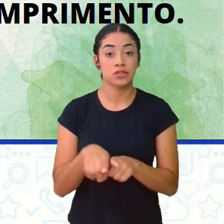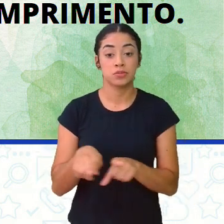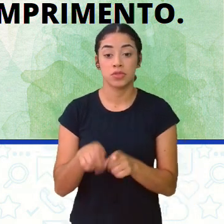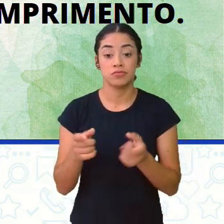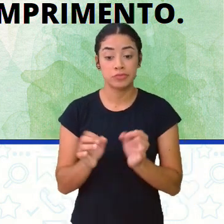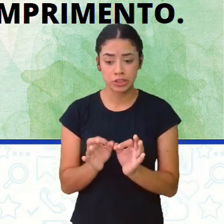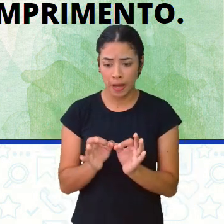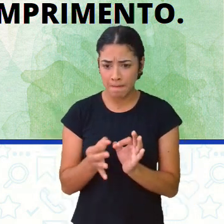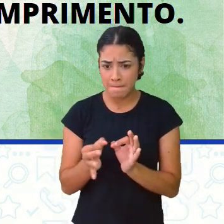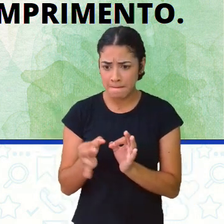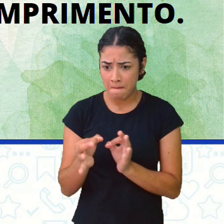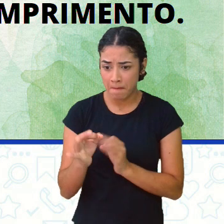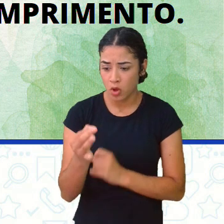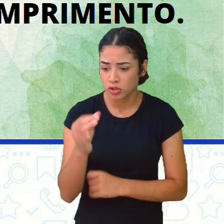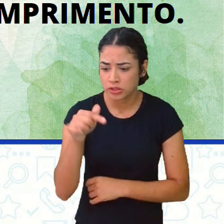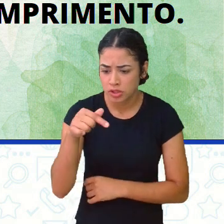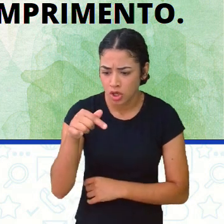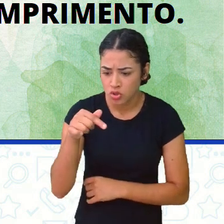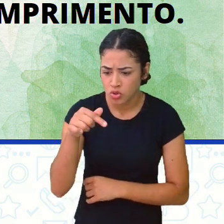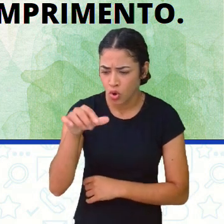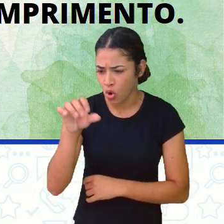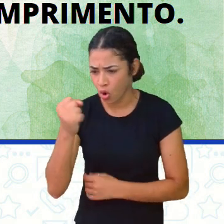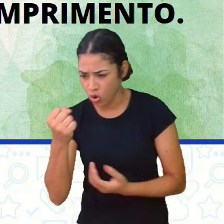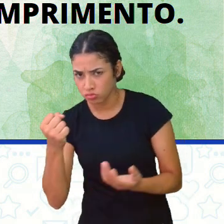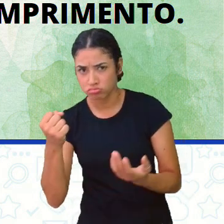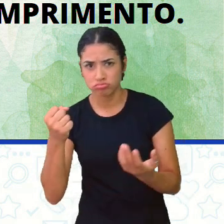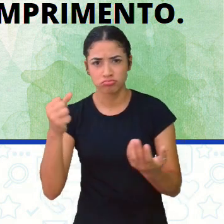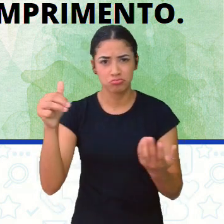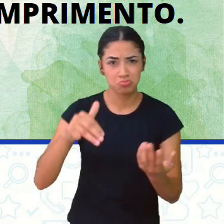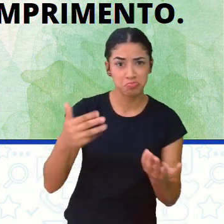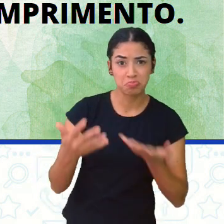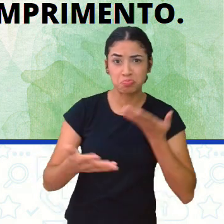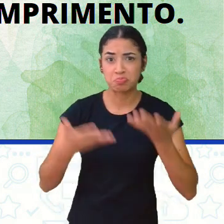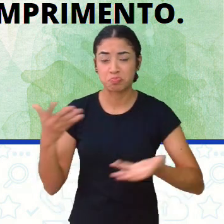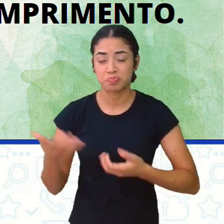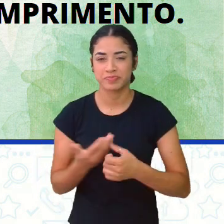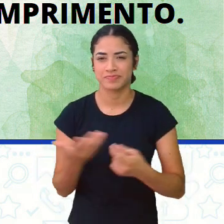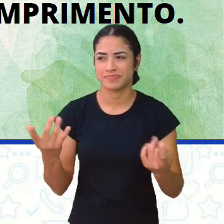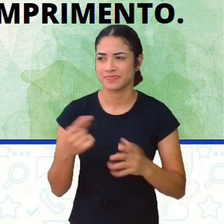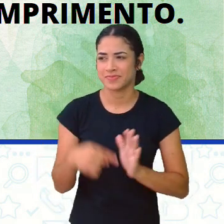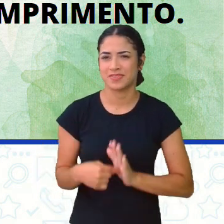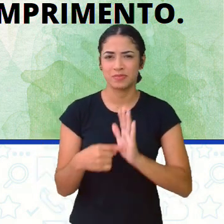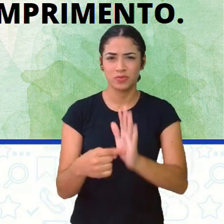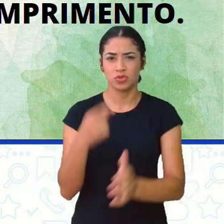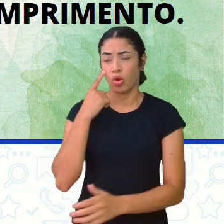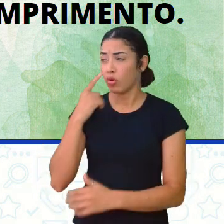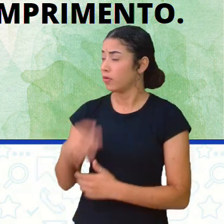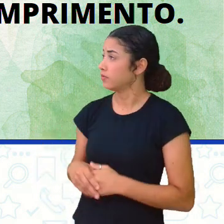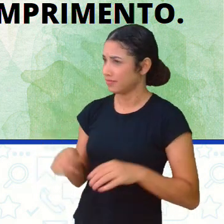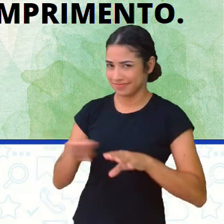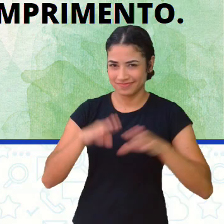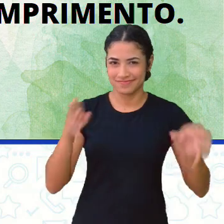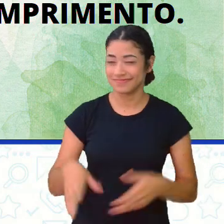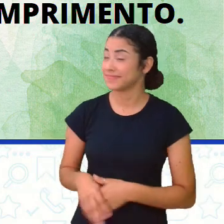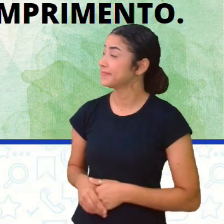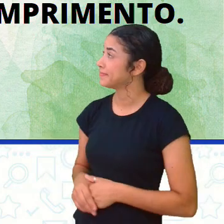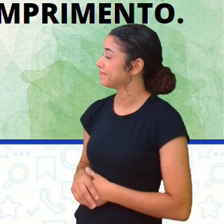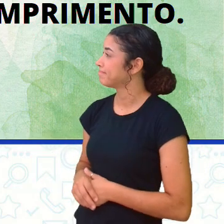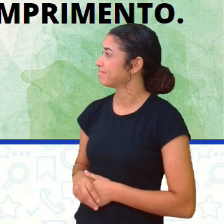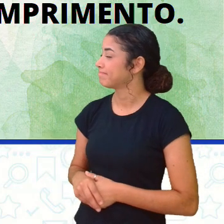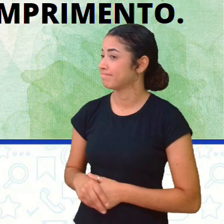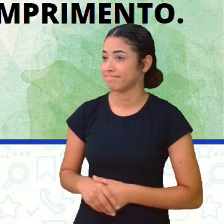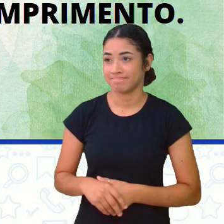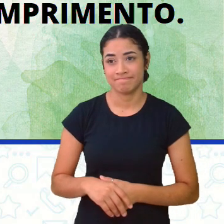para ser. Só que aí eu vou chamar a atenção aqui do dorso, que eu estou mostrando aqui na mesa. Vamos lá,